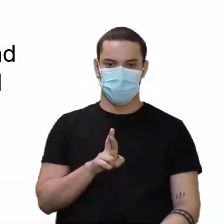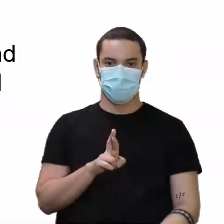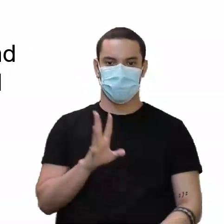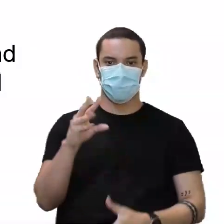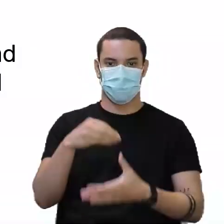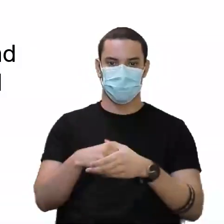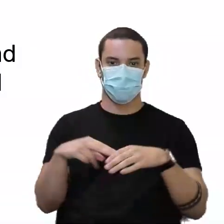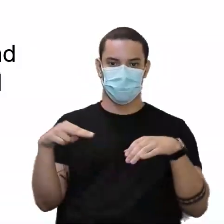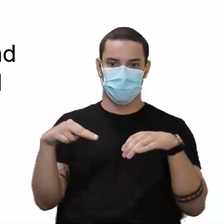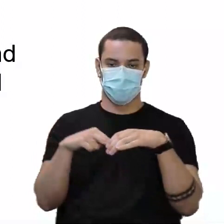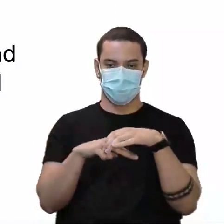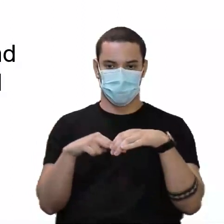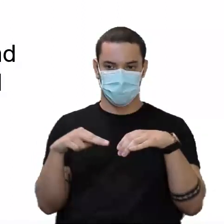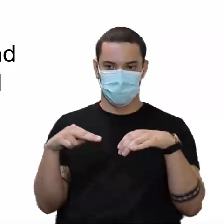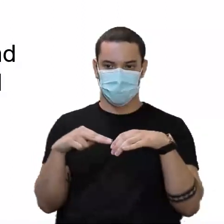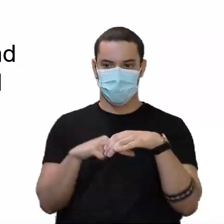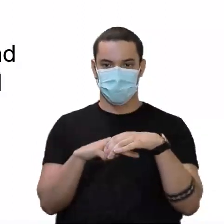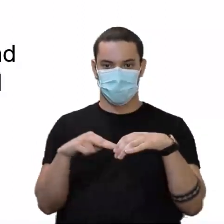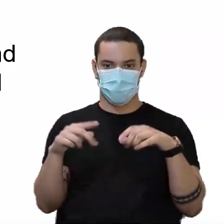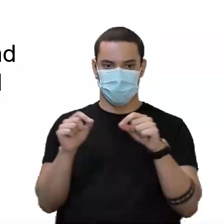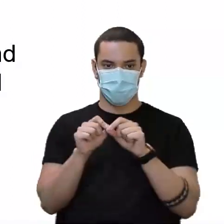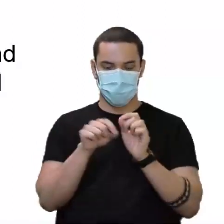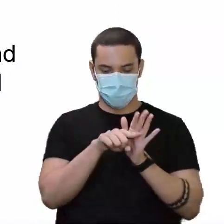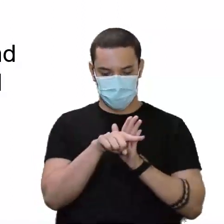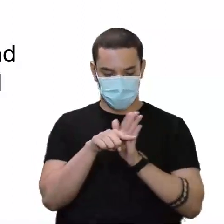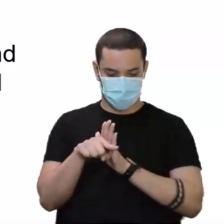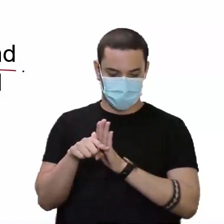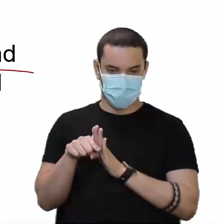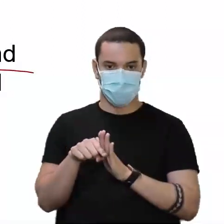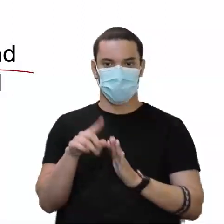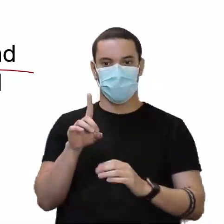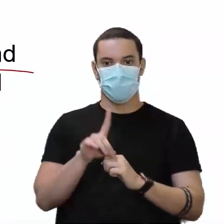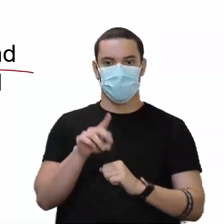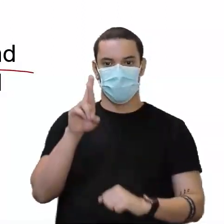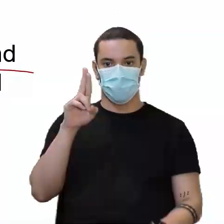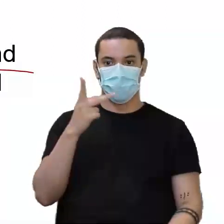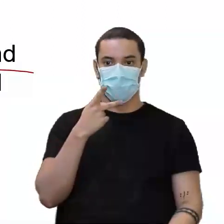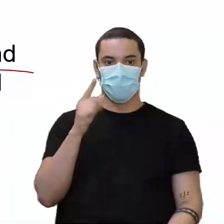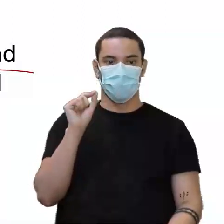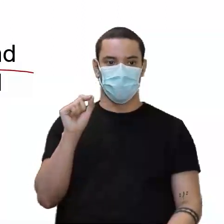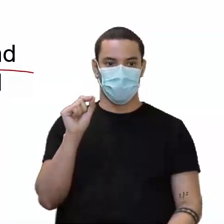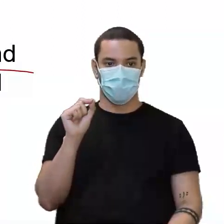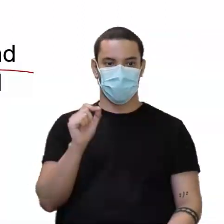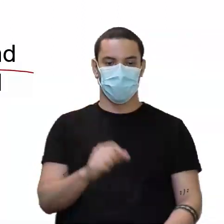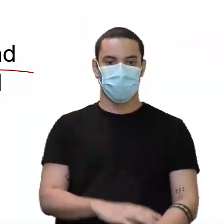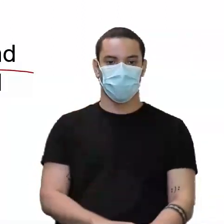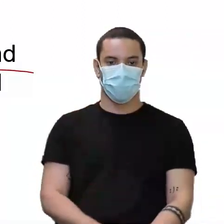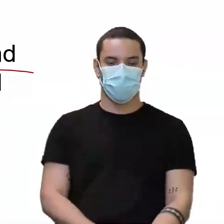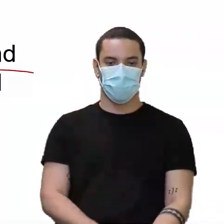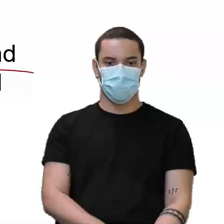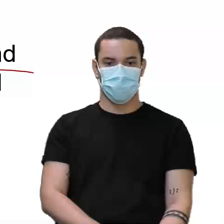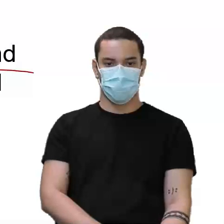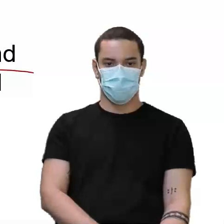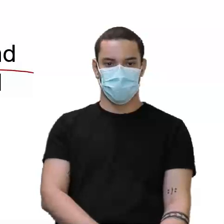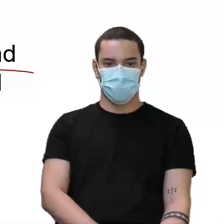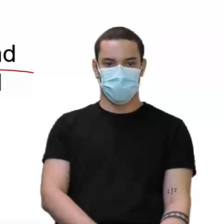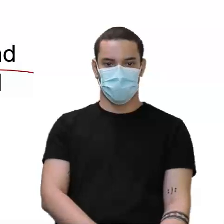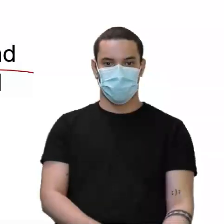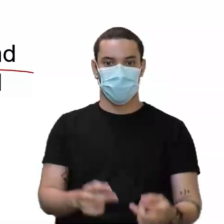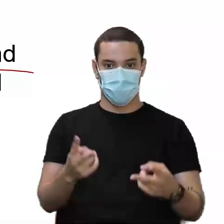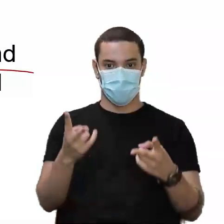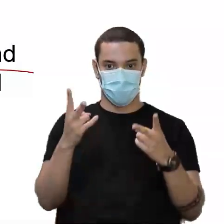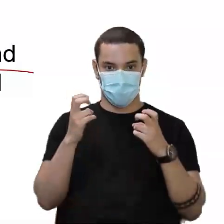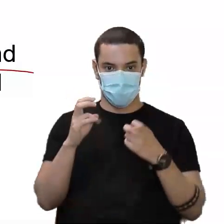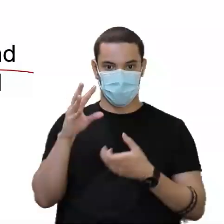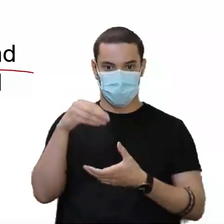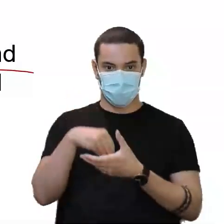máquina, essa máquina de ressonância magnética, Dr. Sherman found percebeu que atividade